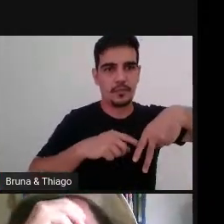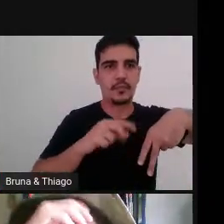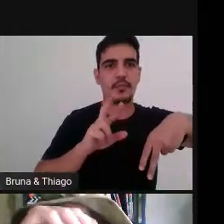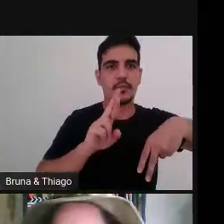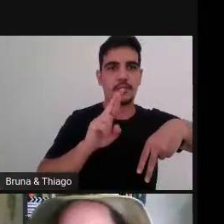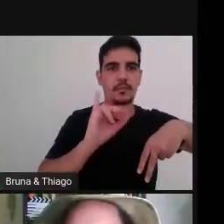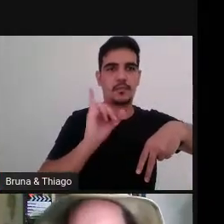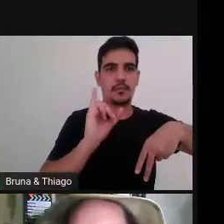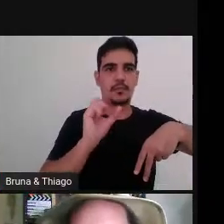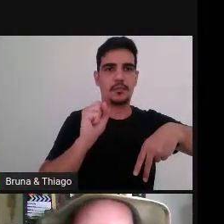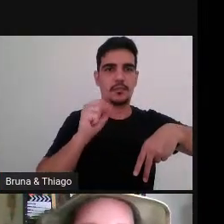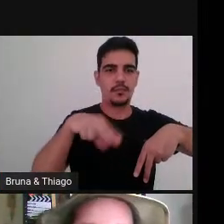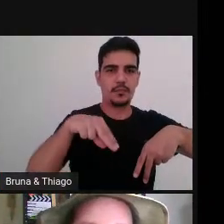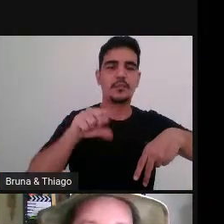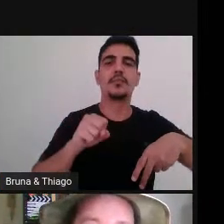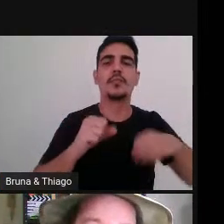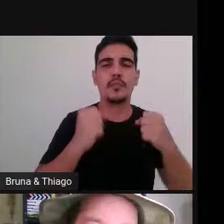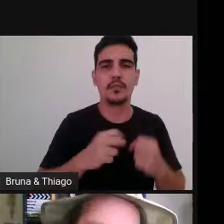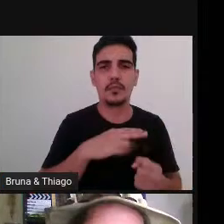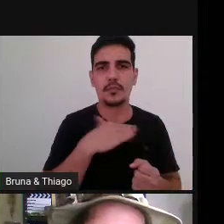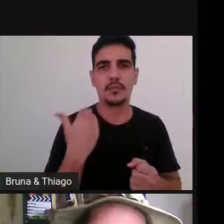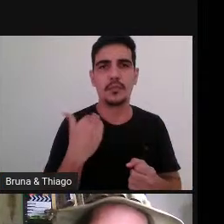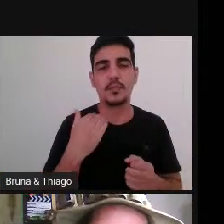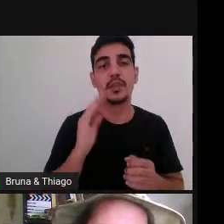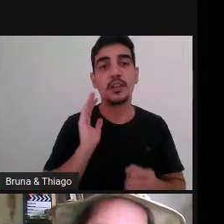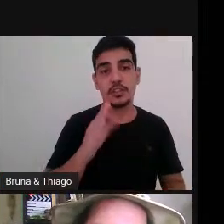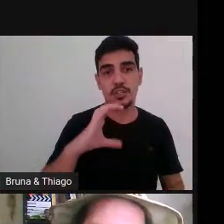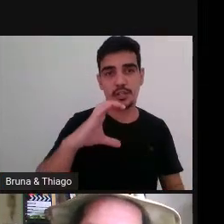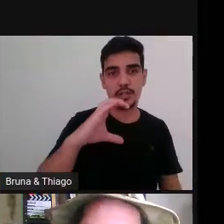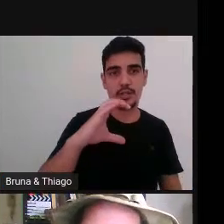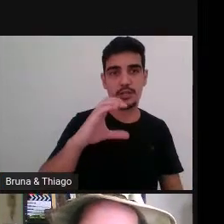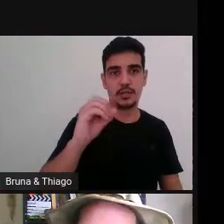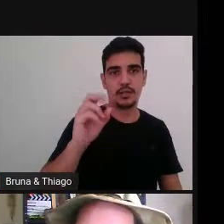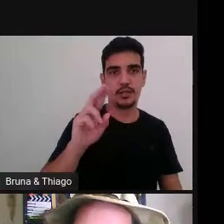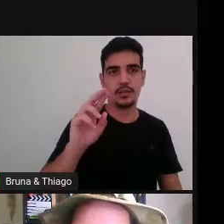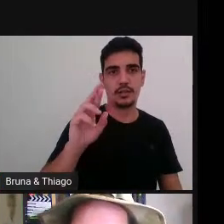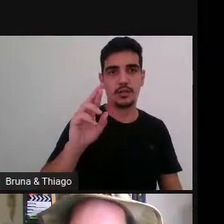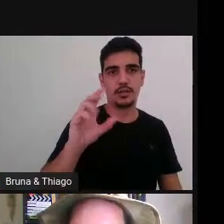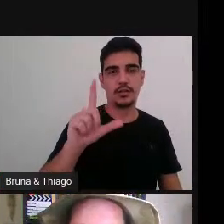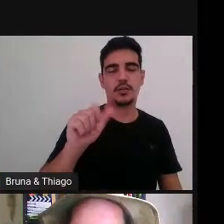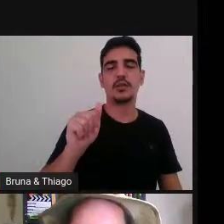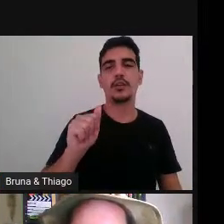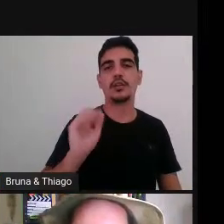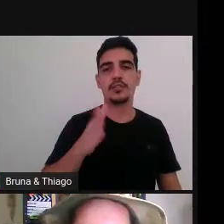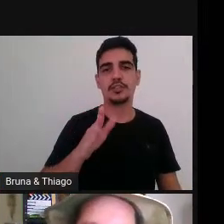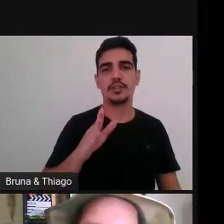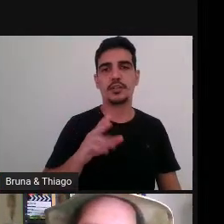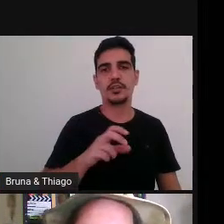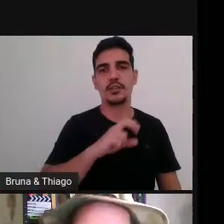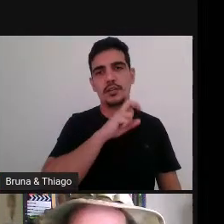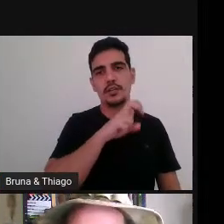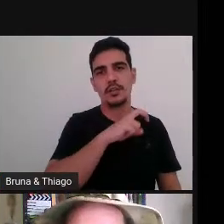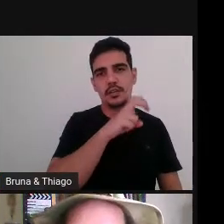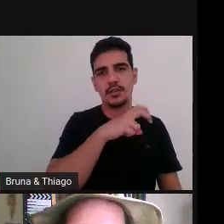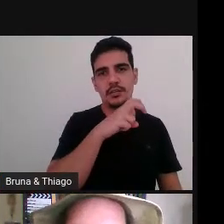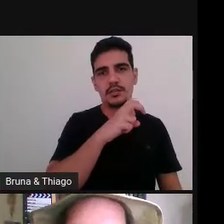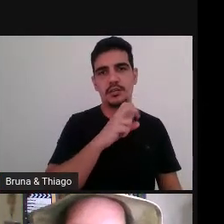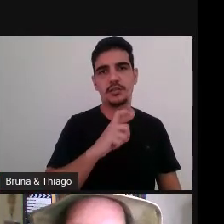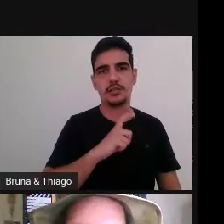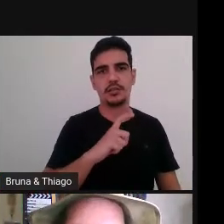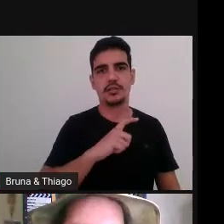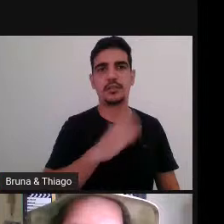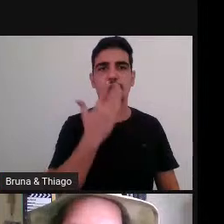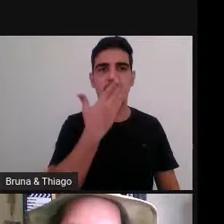pessoa pode ir a óbito. A cobra coral, a última das peçonhentas. Então, nós vamos ter aí as cobras que têm aquelas